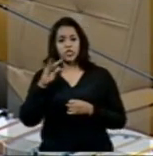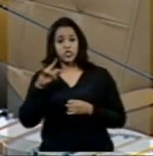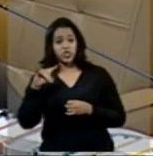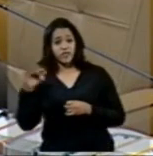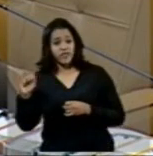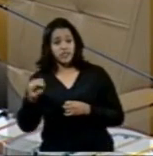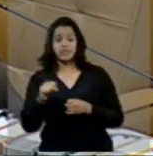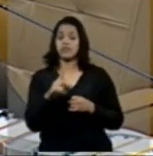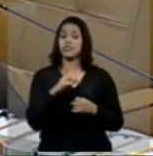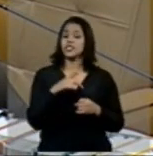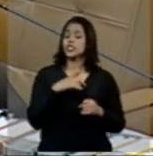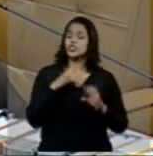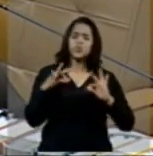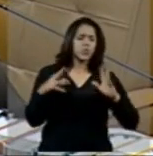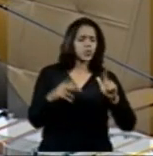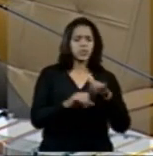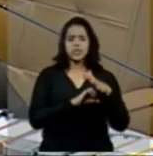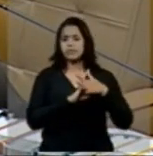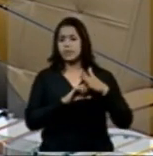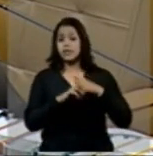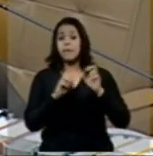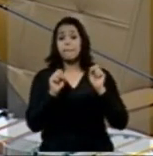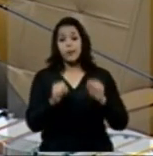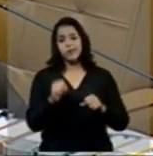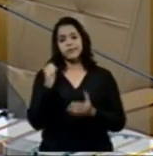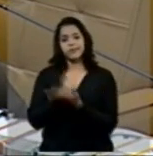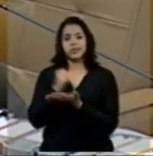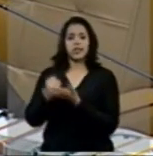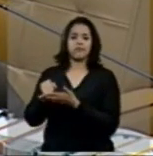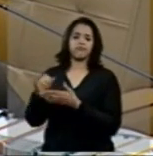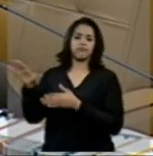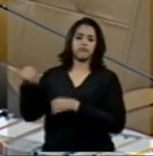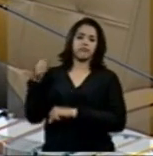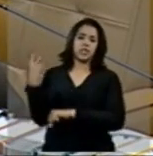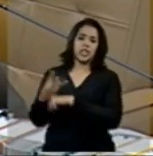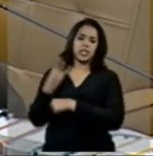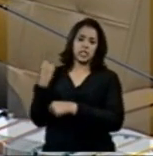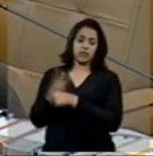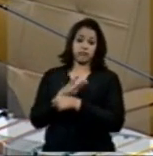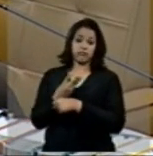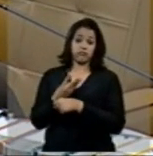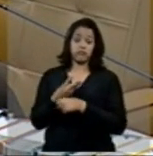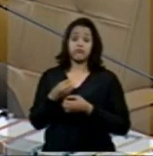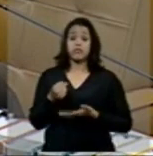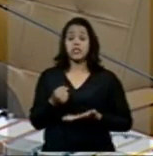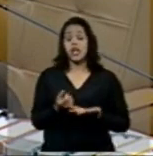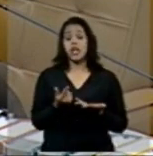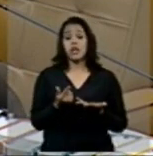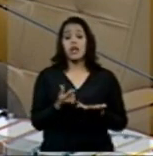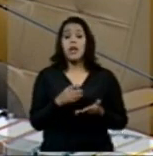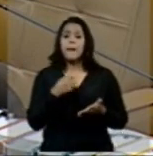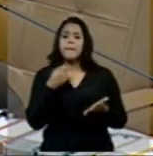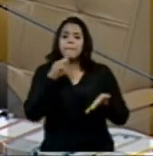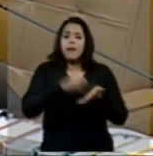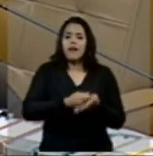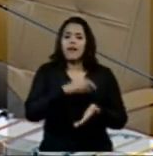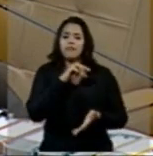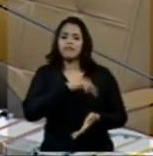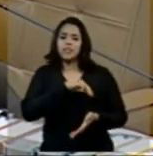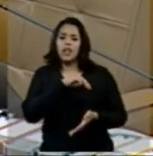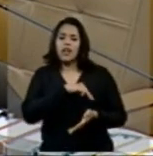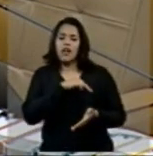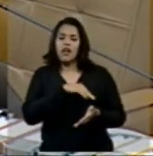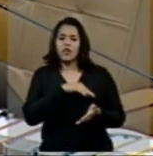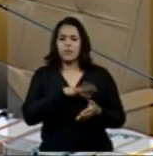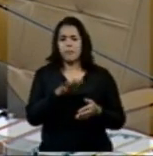das mais diversas configurações pode ser contratada para a terceirização. A contribuição patronal sobre a folha de pagamentos, que hoje